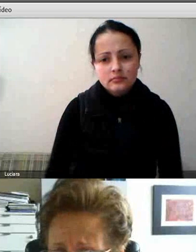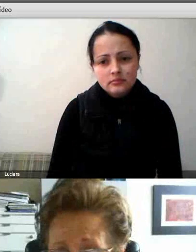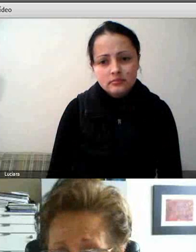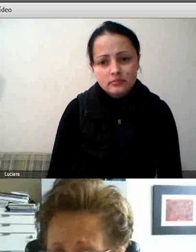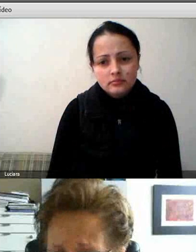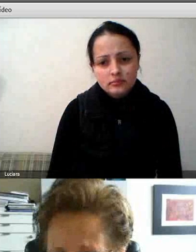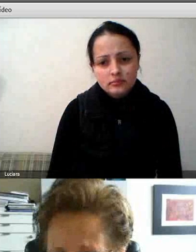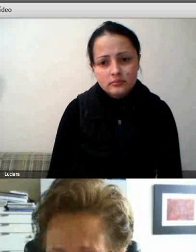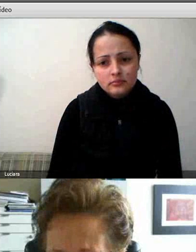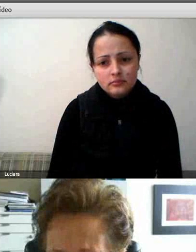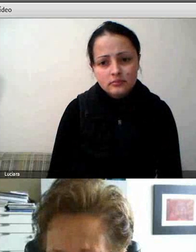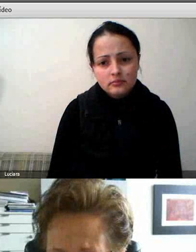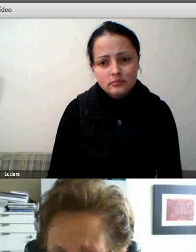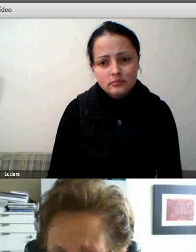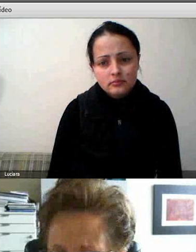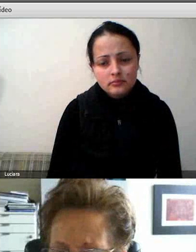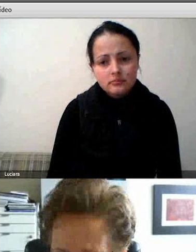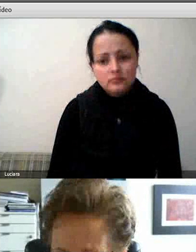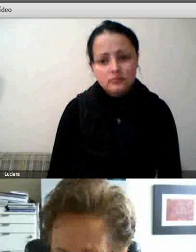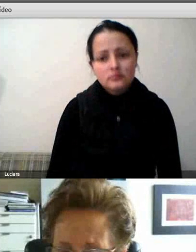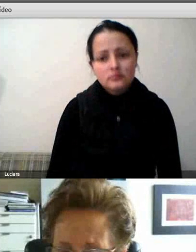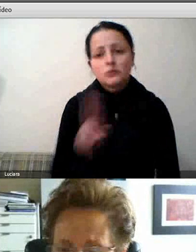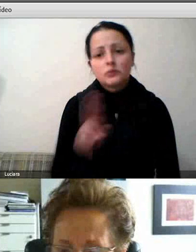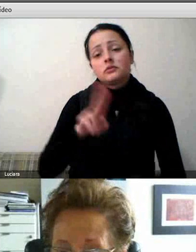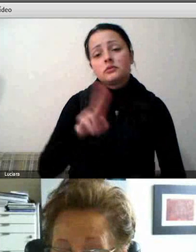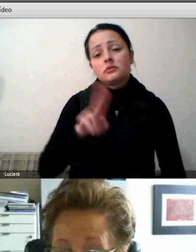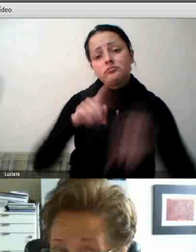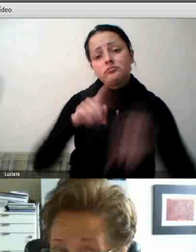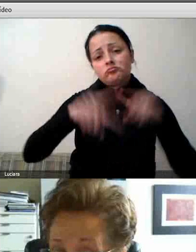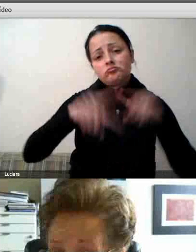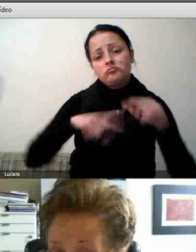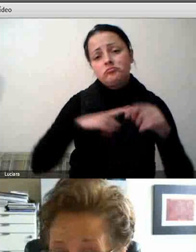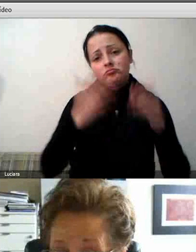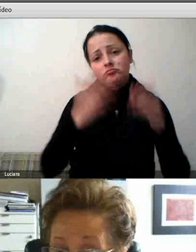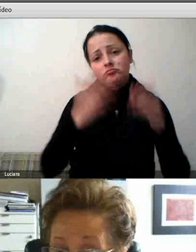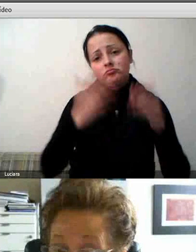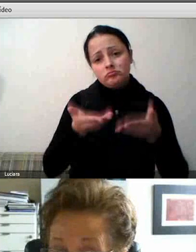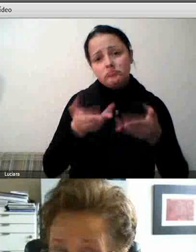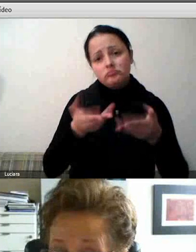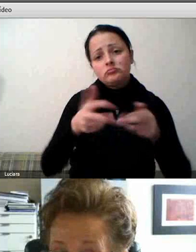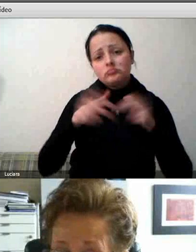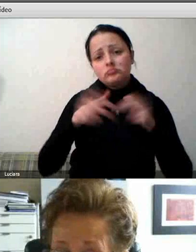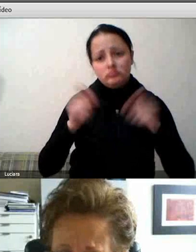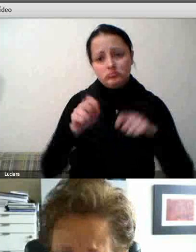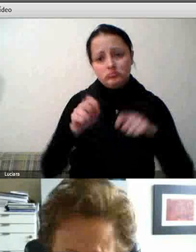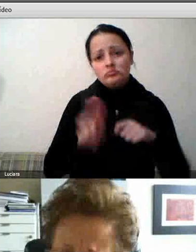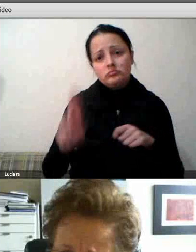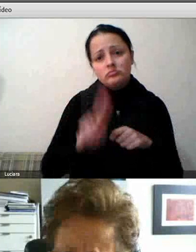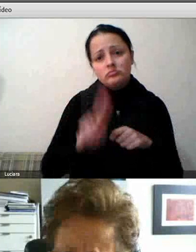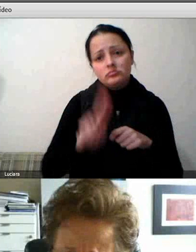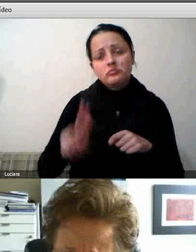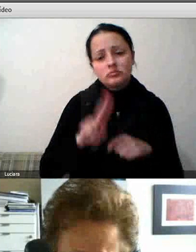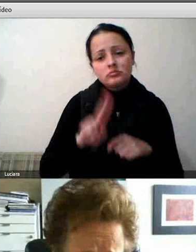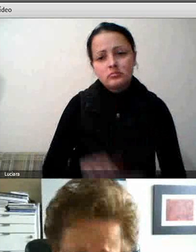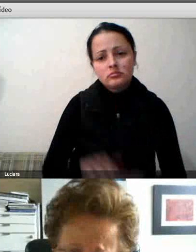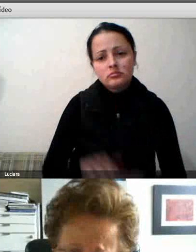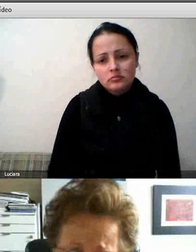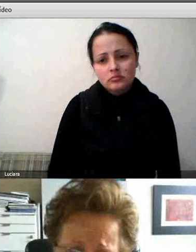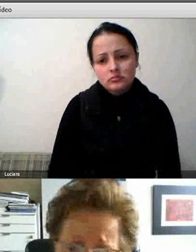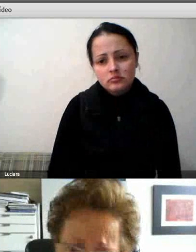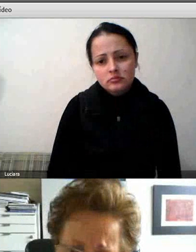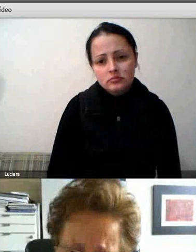agora tem as redes sociais. Tem o Orkut, tem o Facebook, tem o Twitter. Todo dia